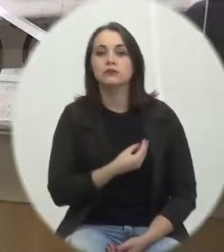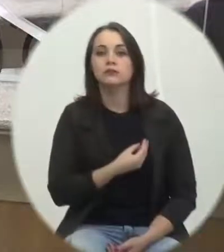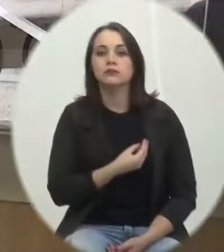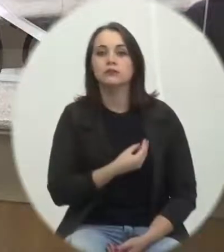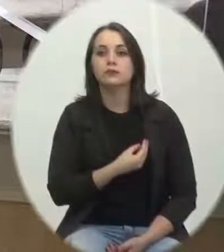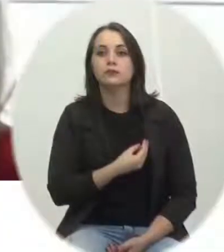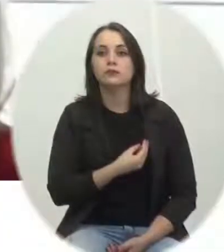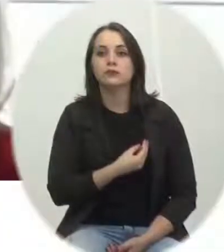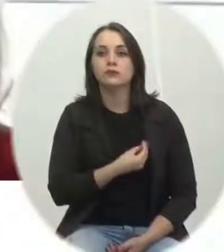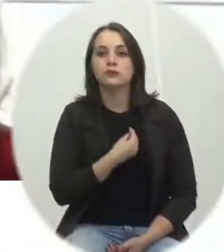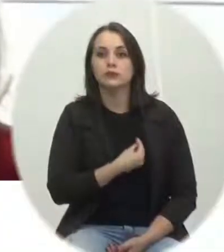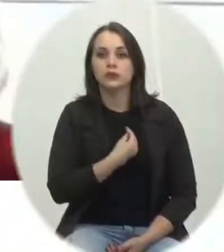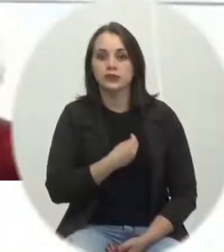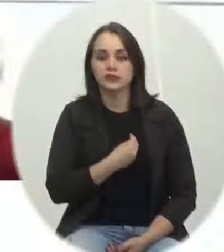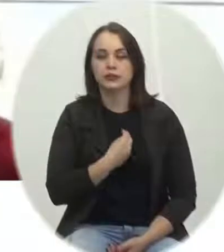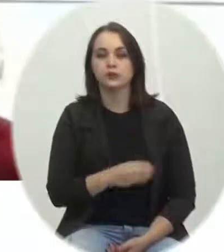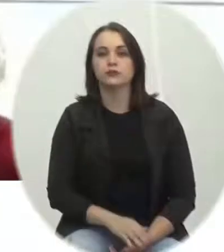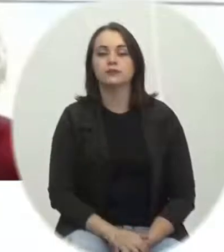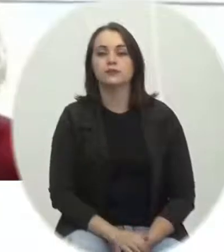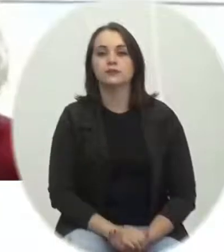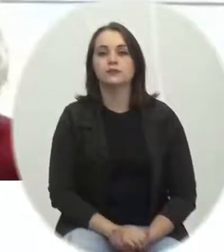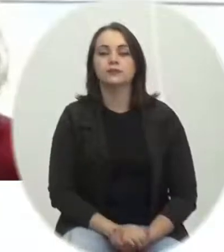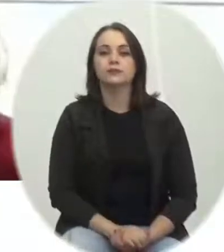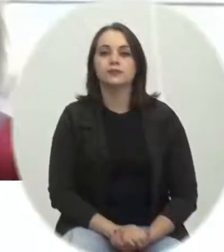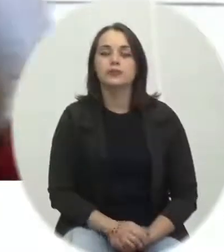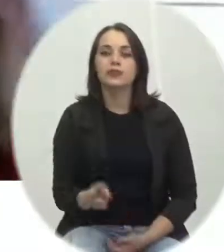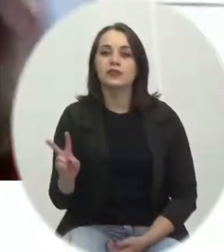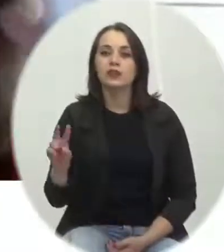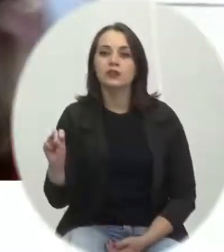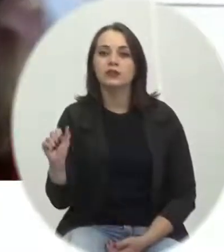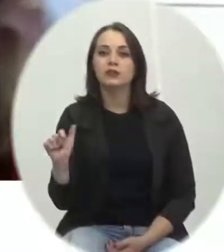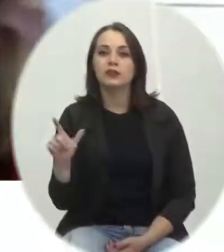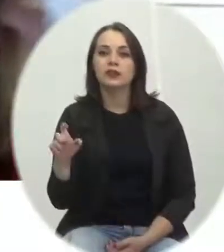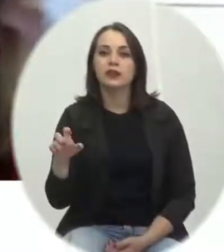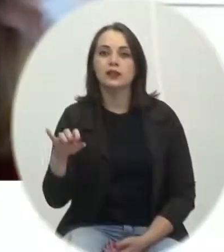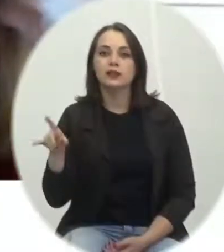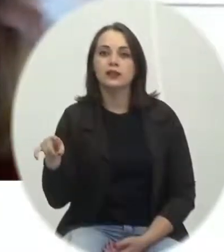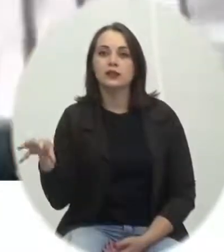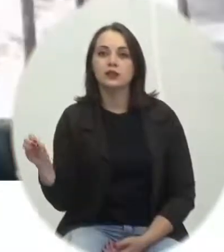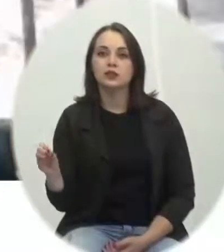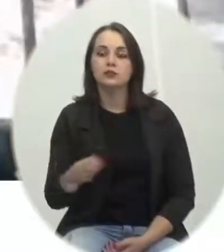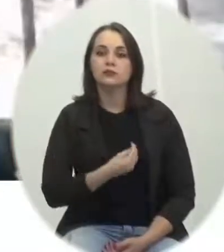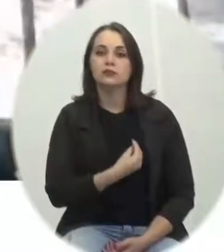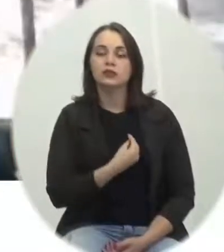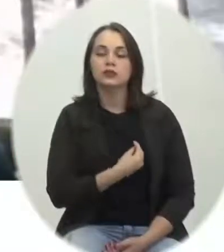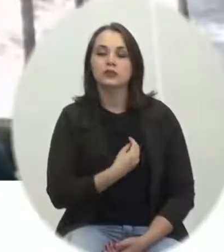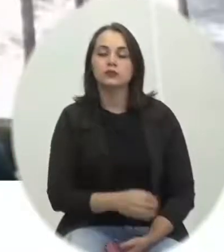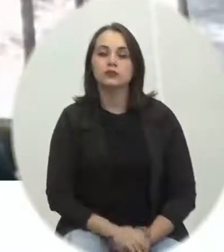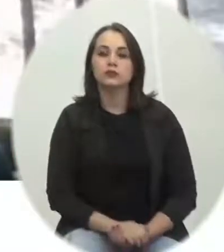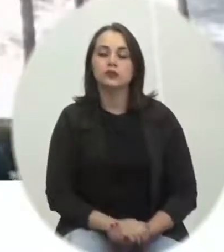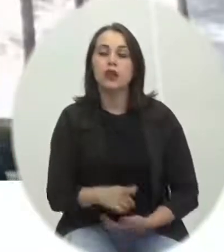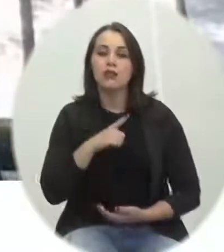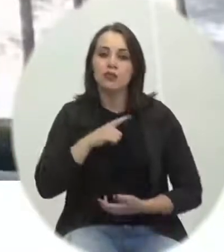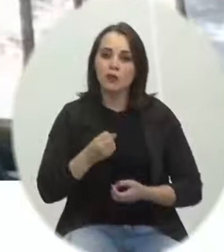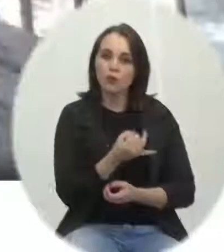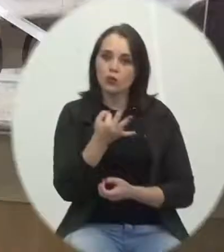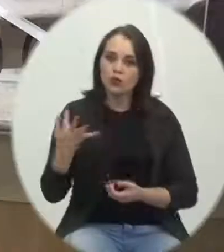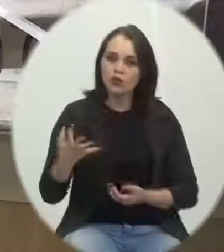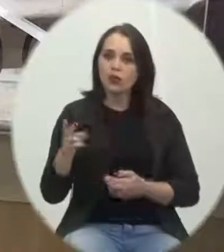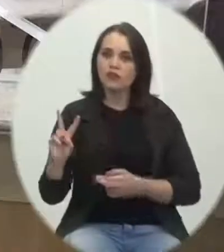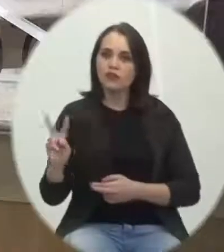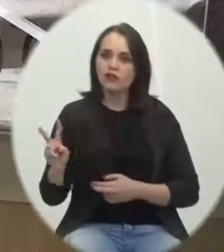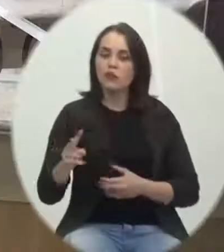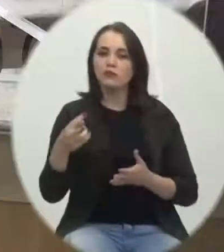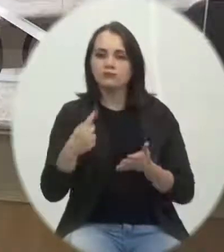Desativar, presente. Presente. Vereador Salésio Lima. Presente. Presente. Havendo coro regimental e sob a